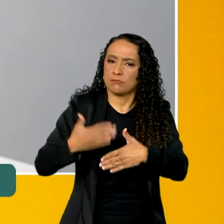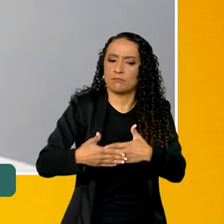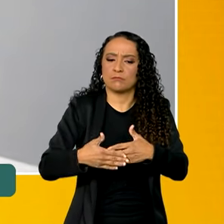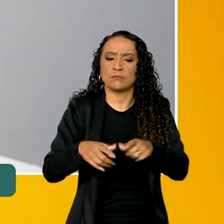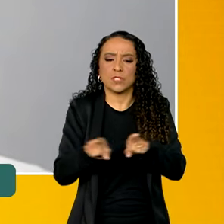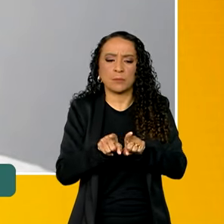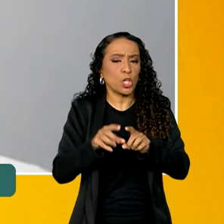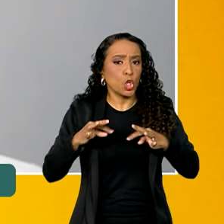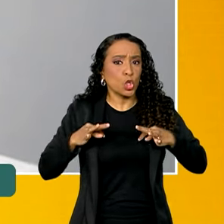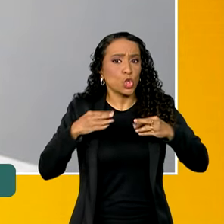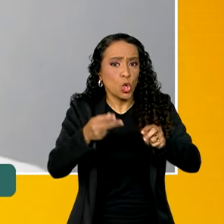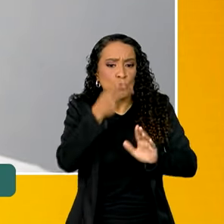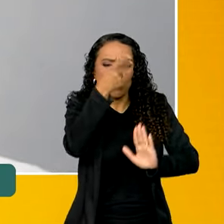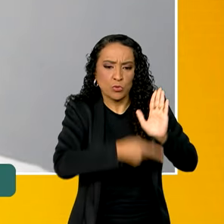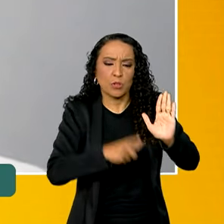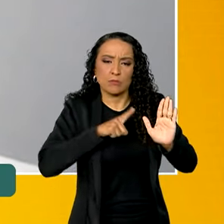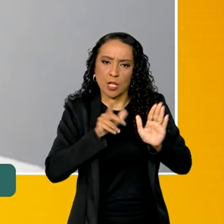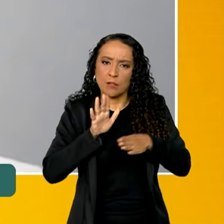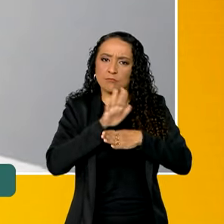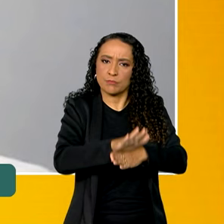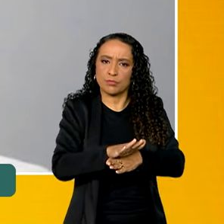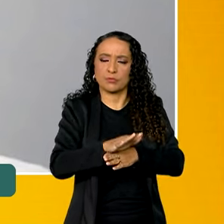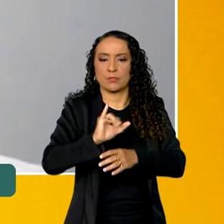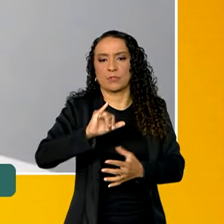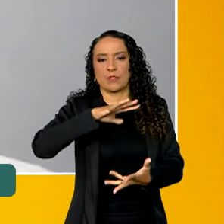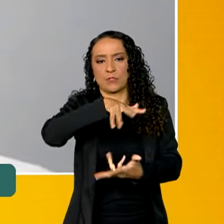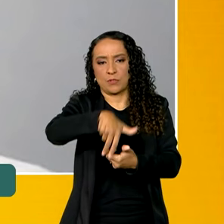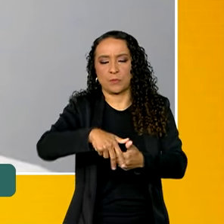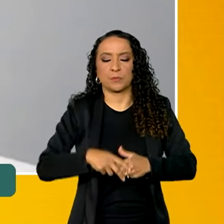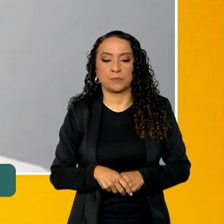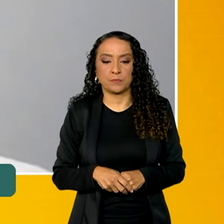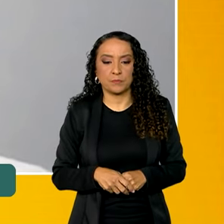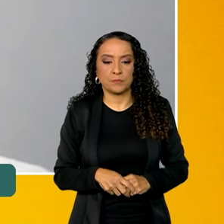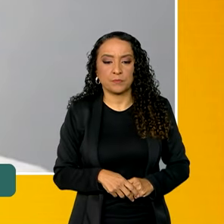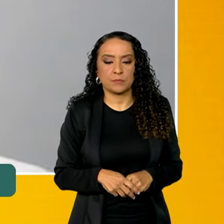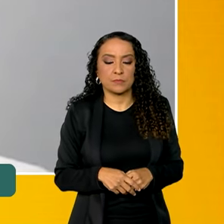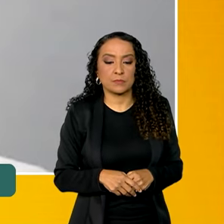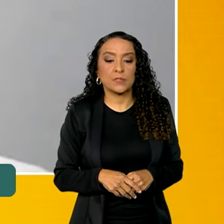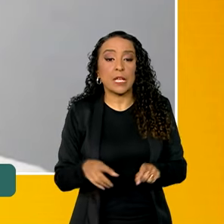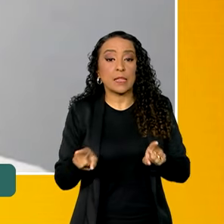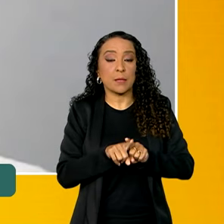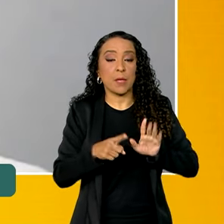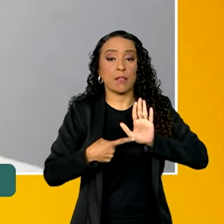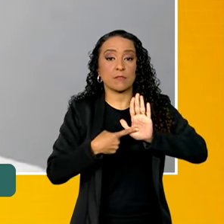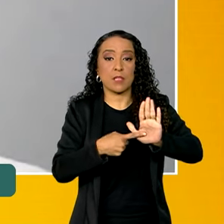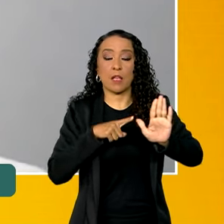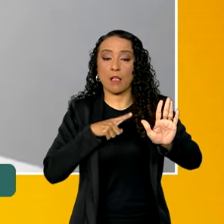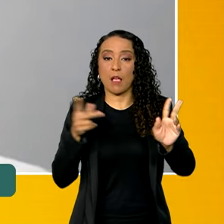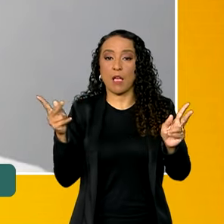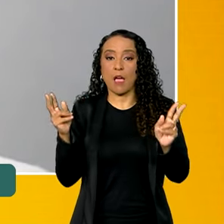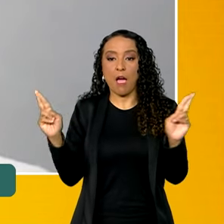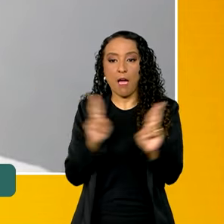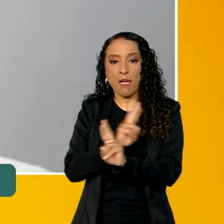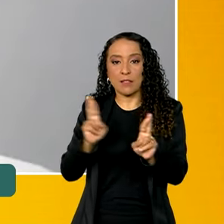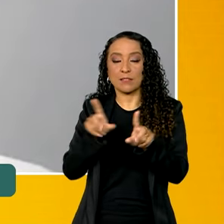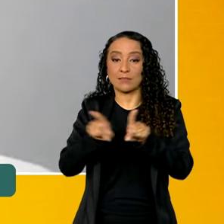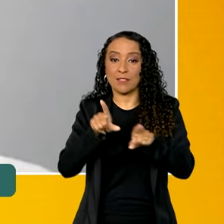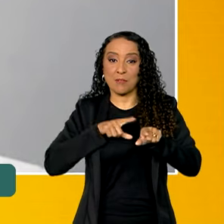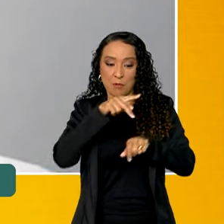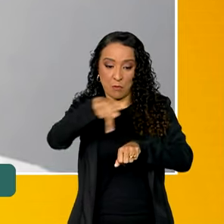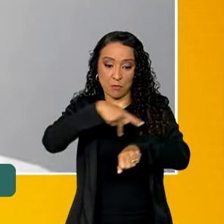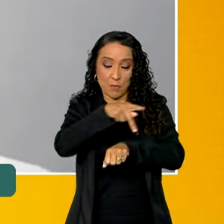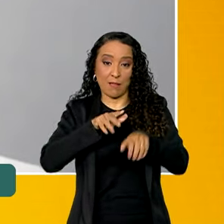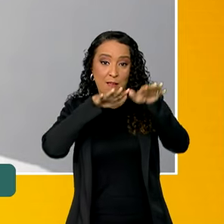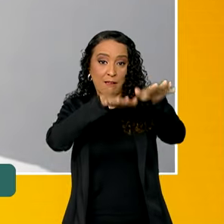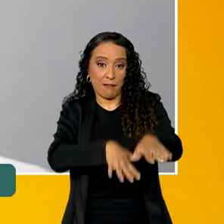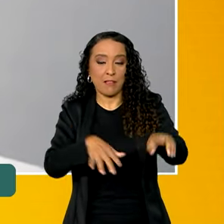praticamente em todos eles há cooperação internacional. Destaque para a relação que temos com o Reino Unido e também